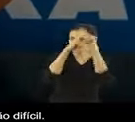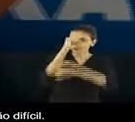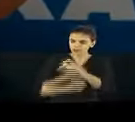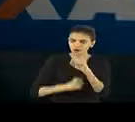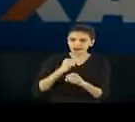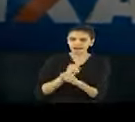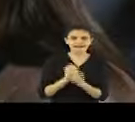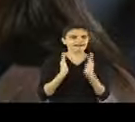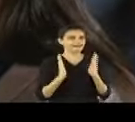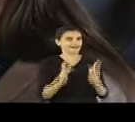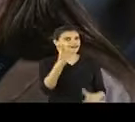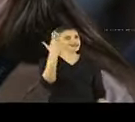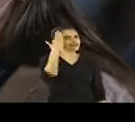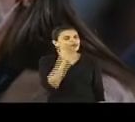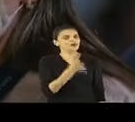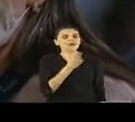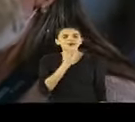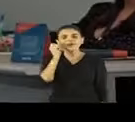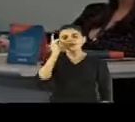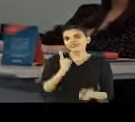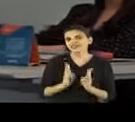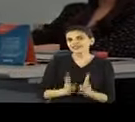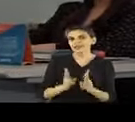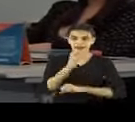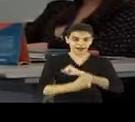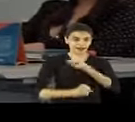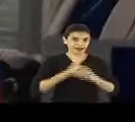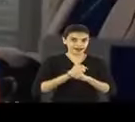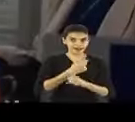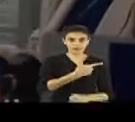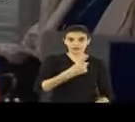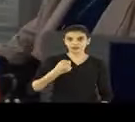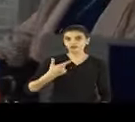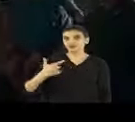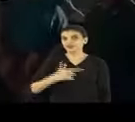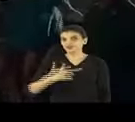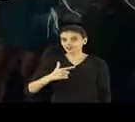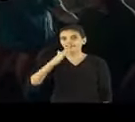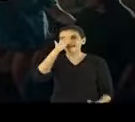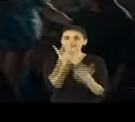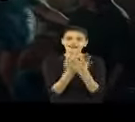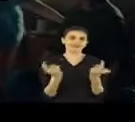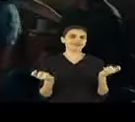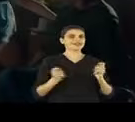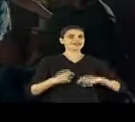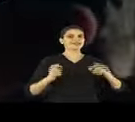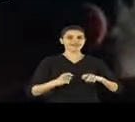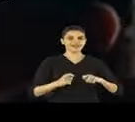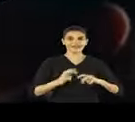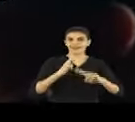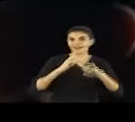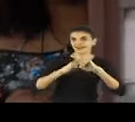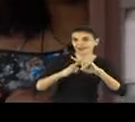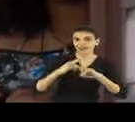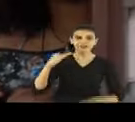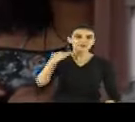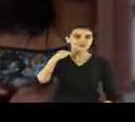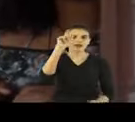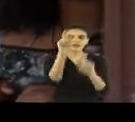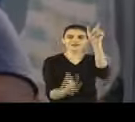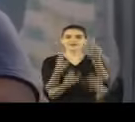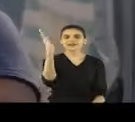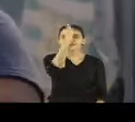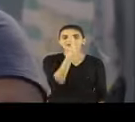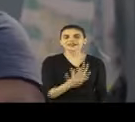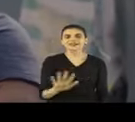difícil. Esse banco você sabe quem é. Sempre soube. E em 2022, sabe que pode contar com ele.